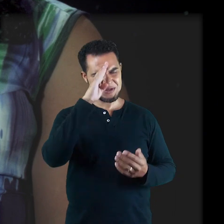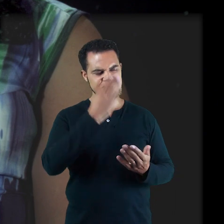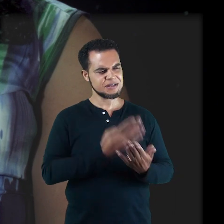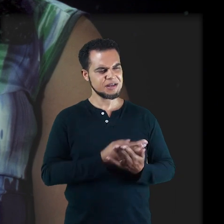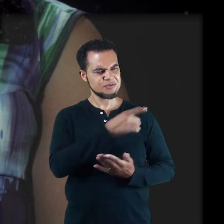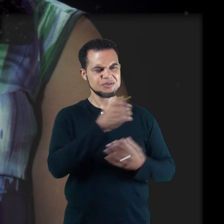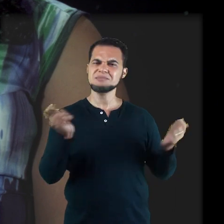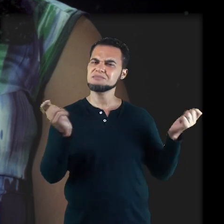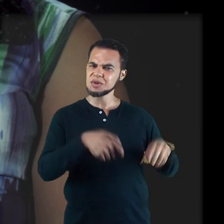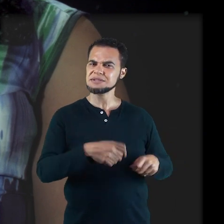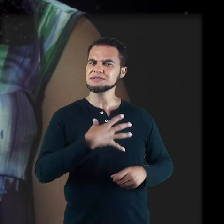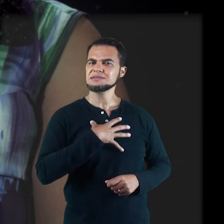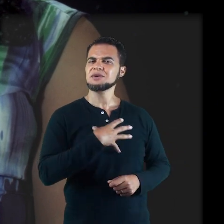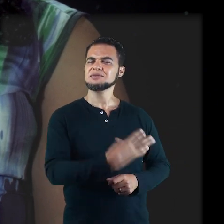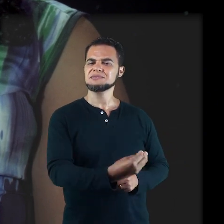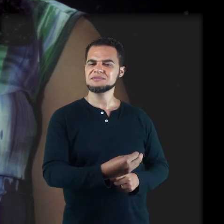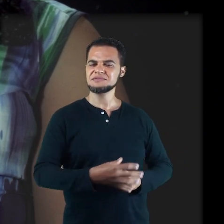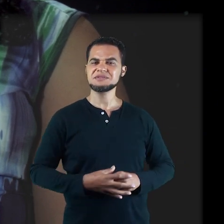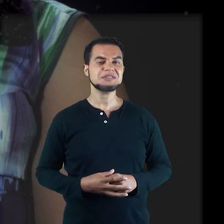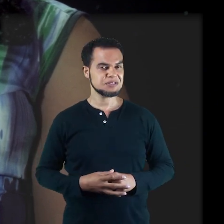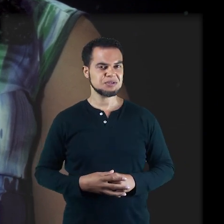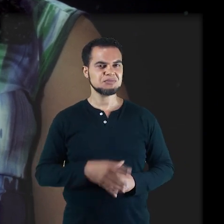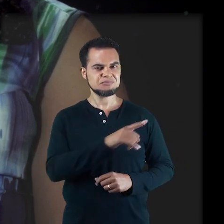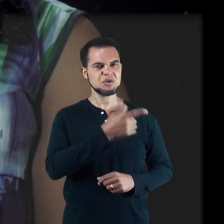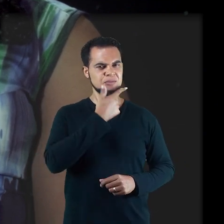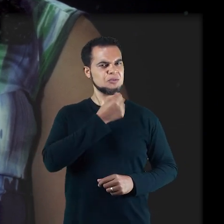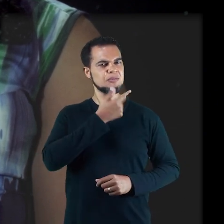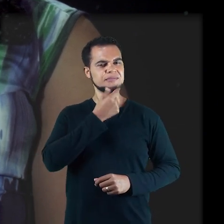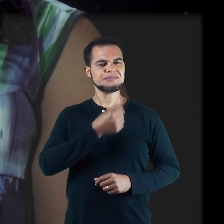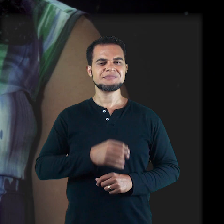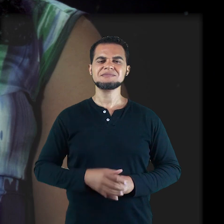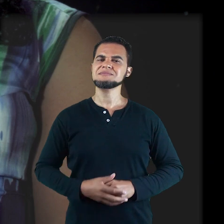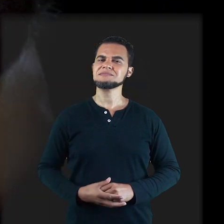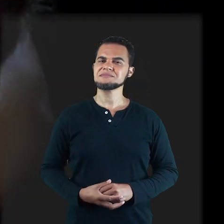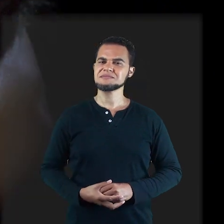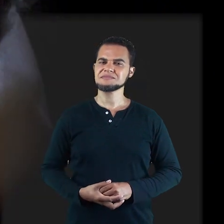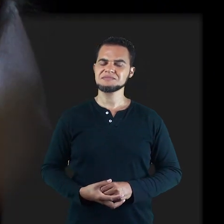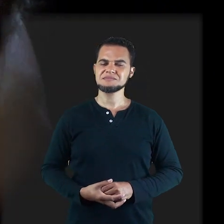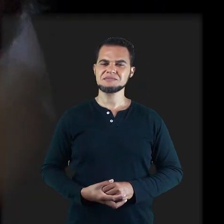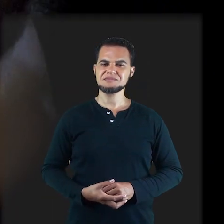Eu creio no seu potencial como filho e como homem.